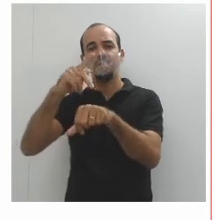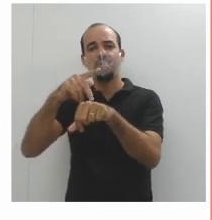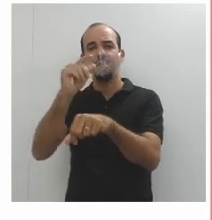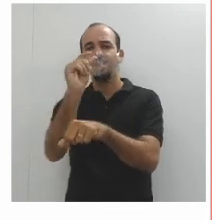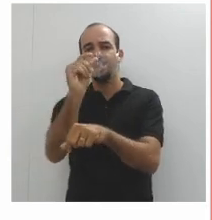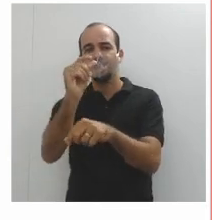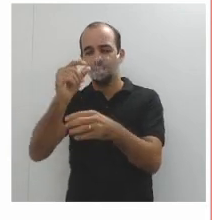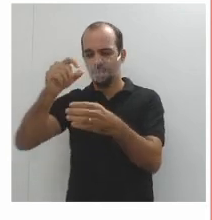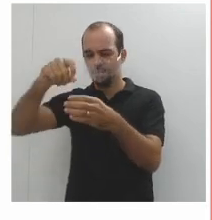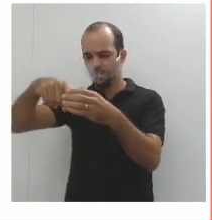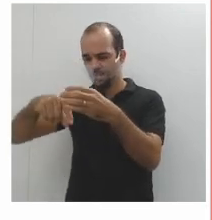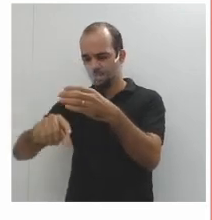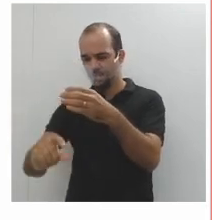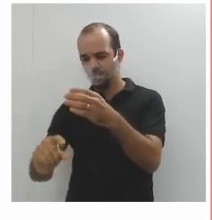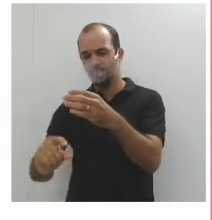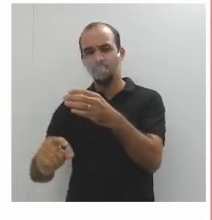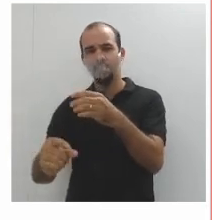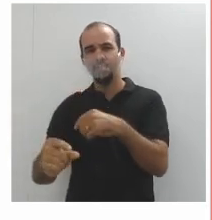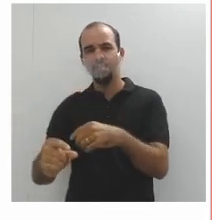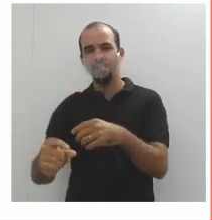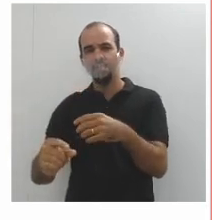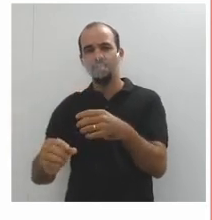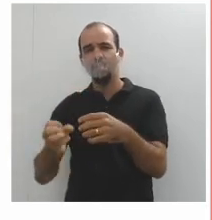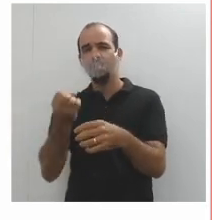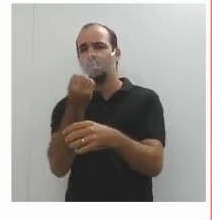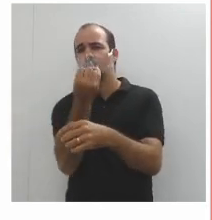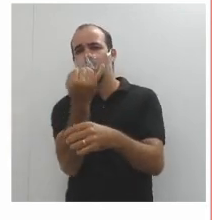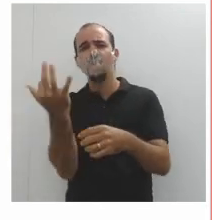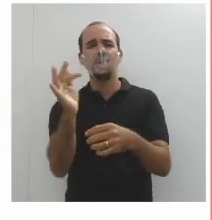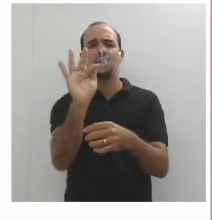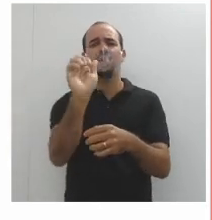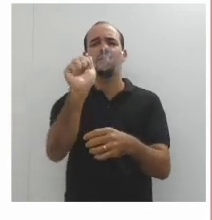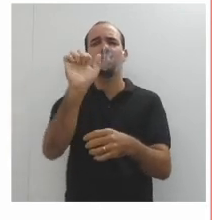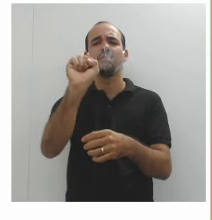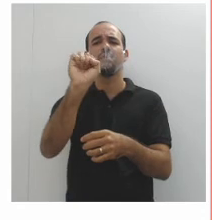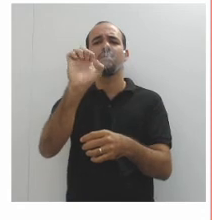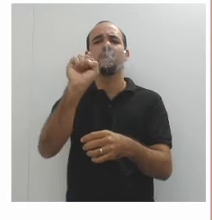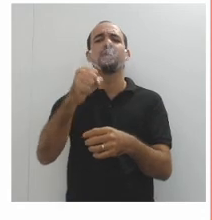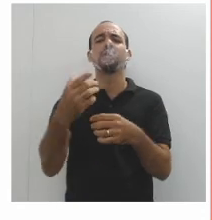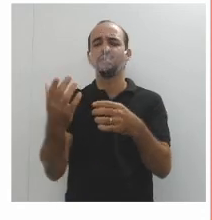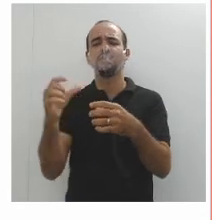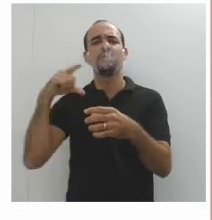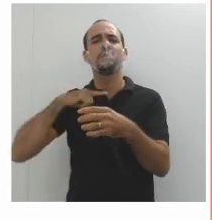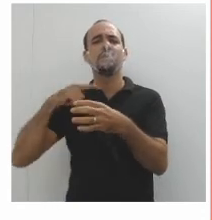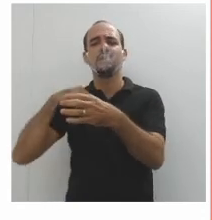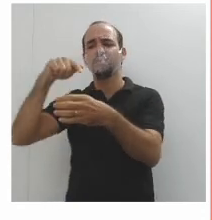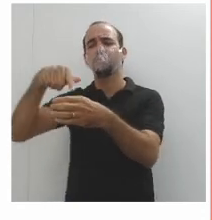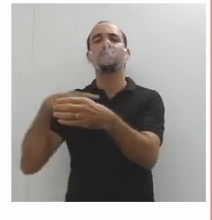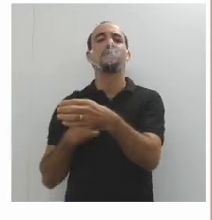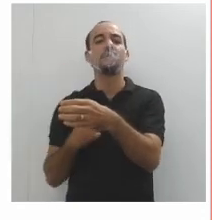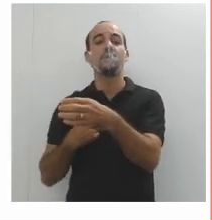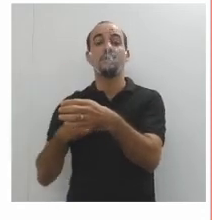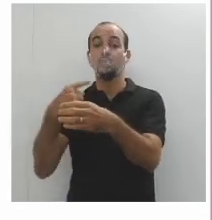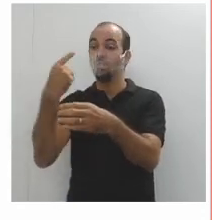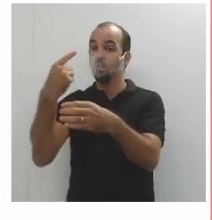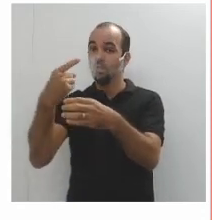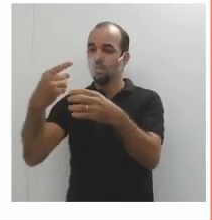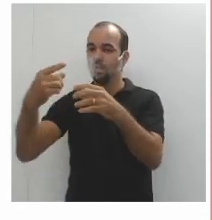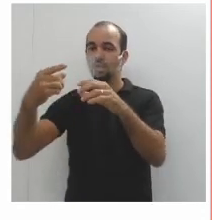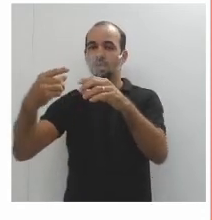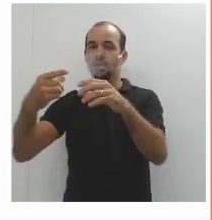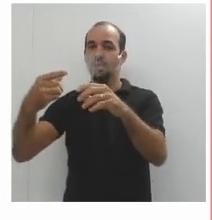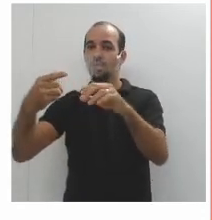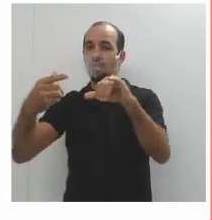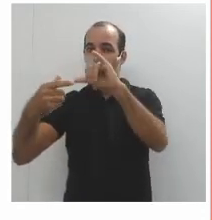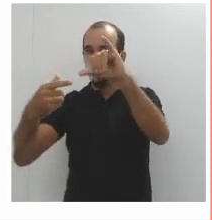granito apresenta 3 outras fases. Ou seja, uma é a fase óleo, 2 é a fase